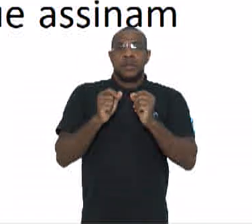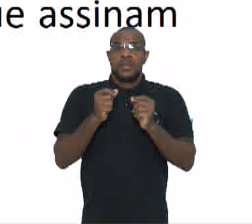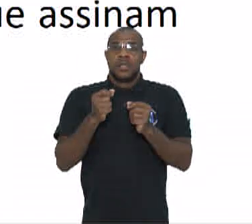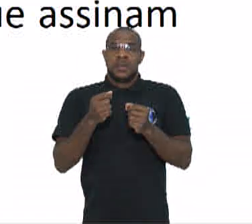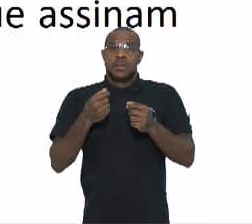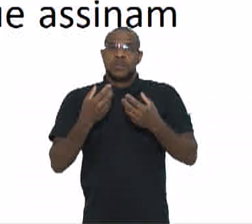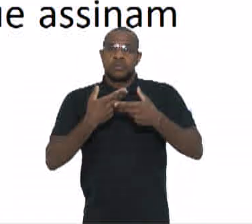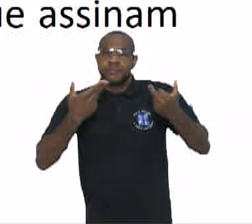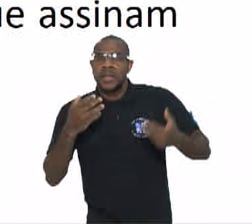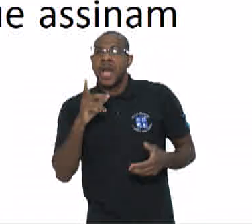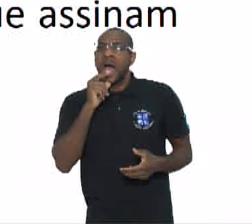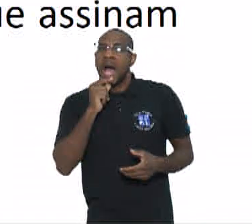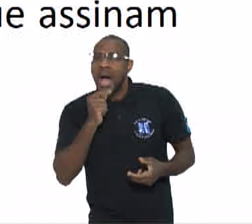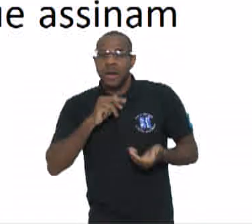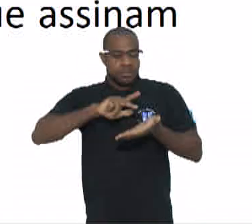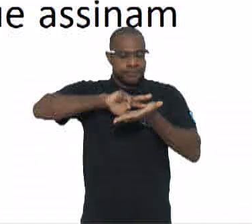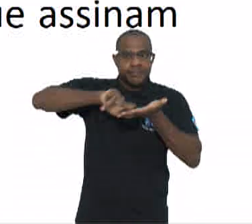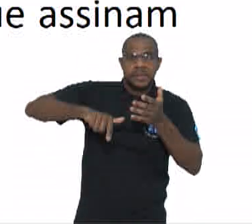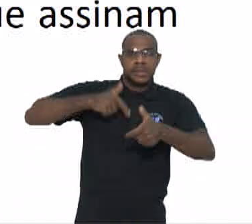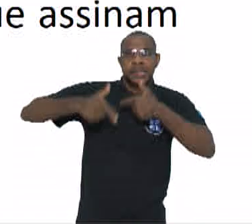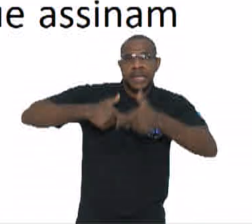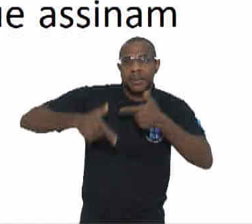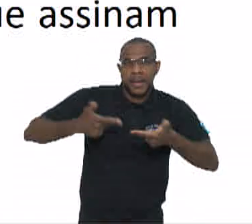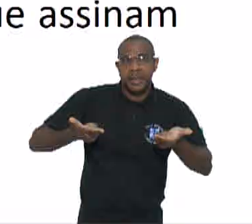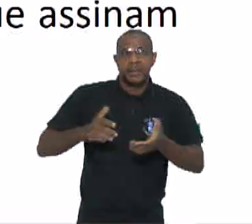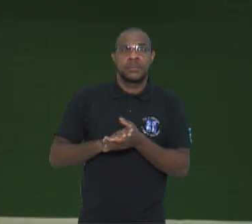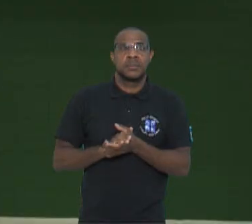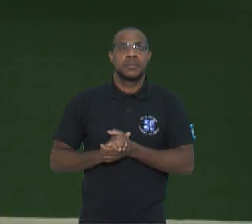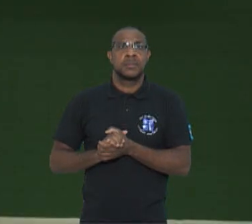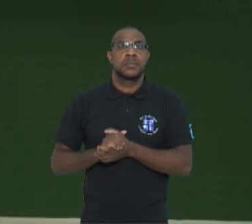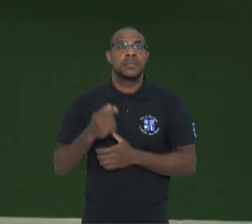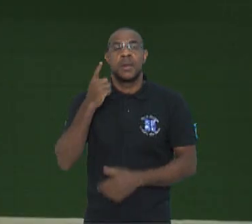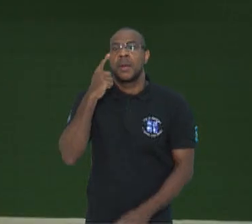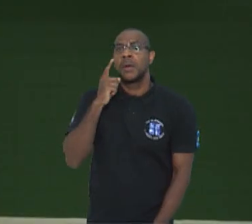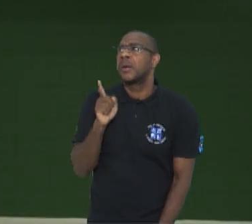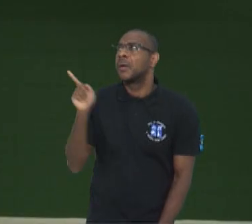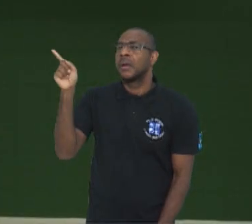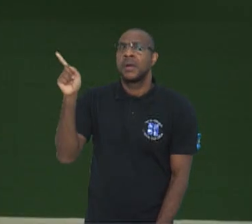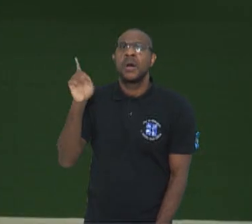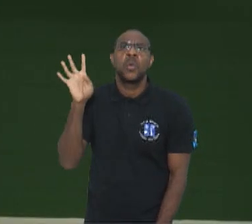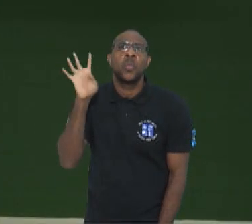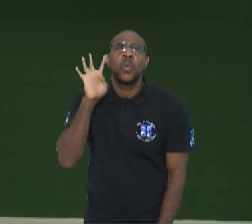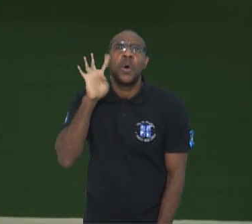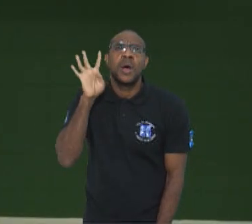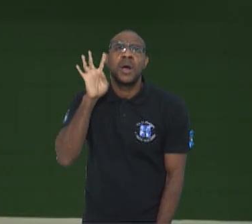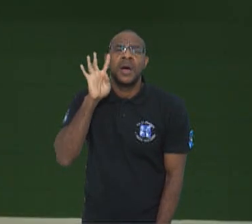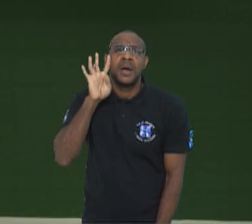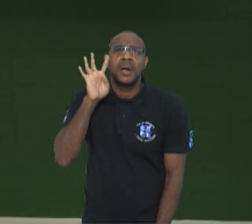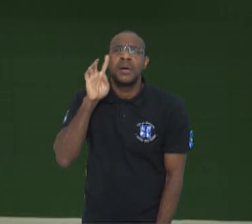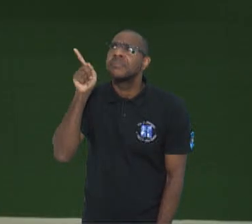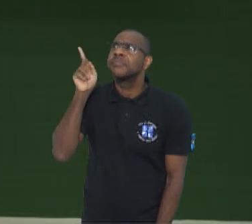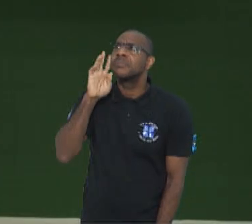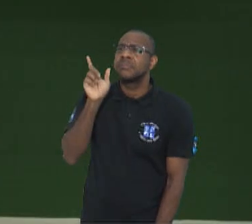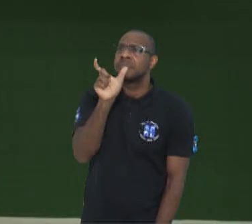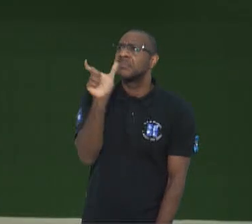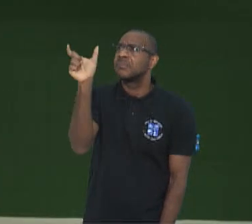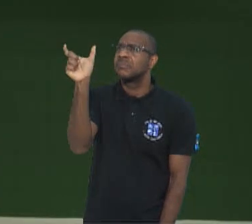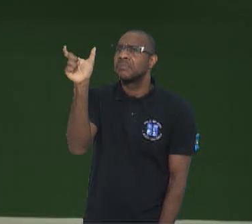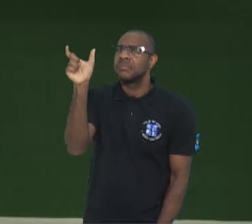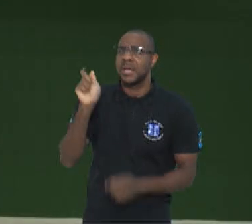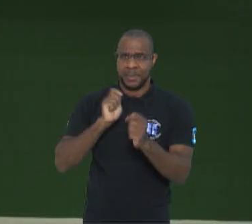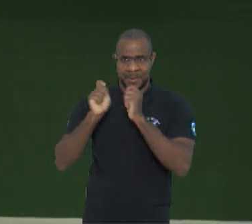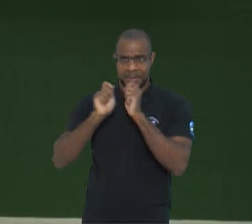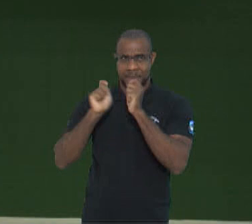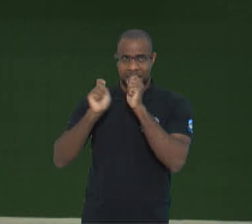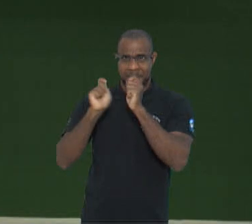sobre a privatização do serviço. Quando fala aqui na noite desta quarta-feira, obviamente que lá na